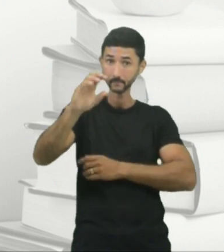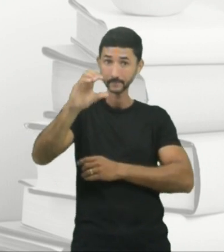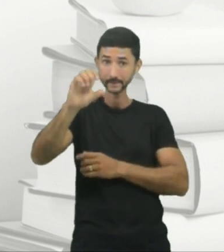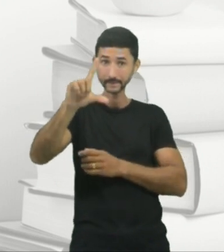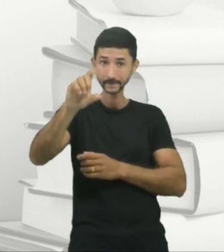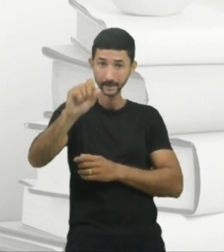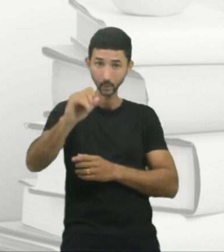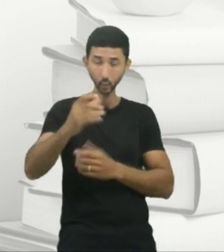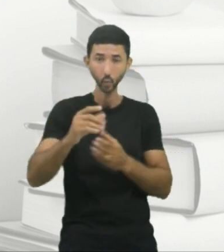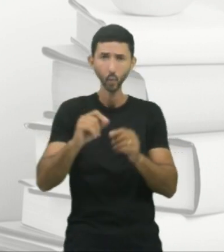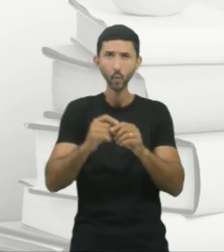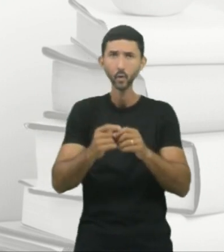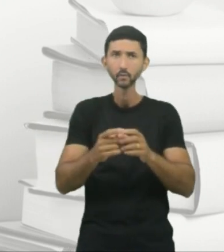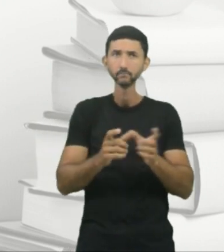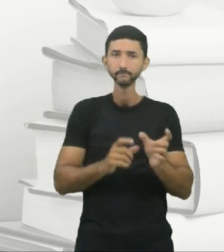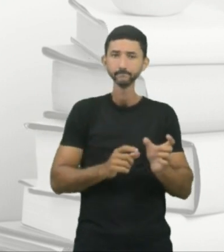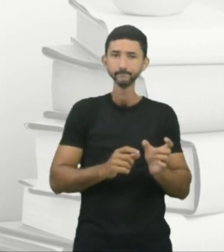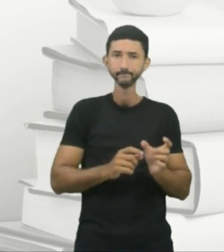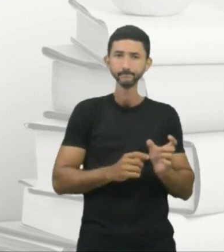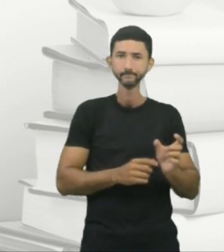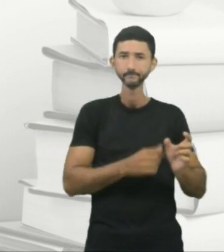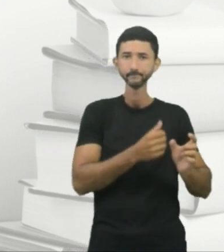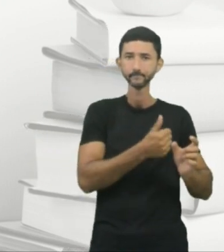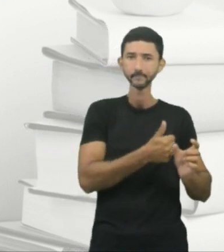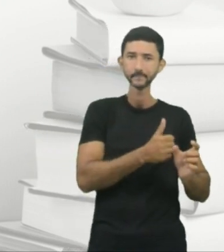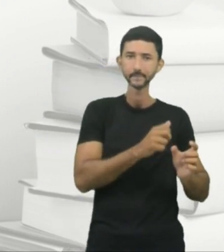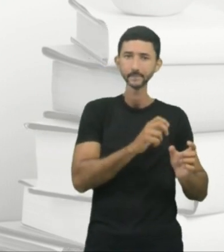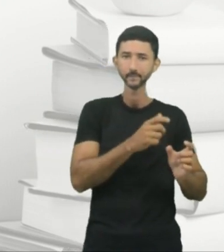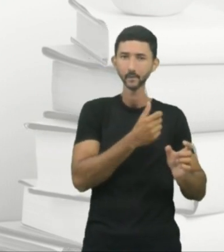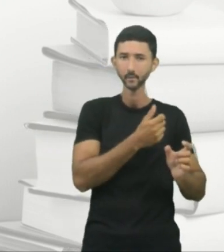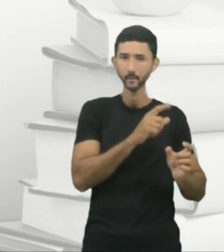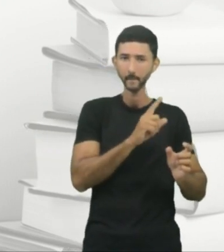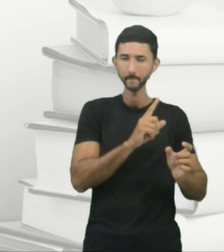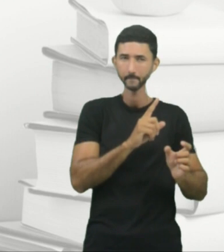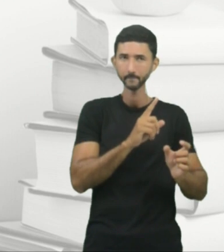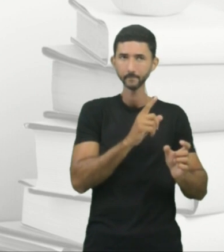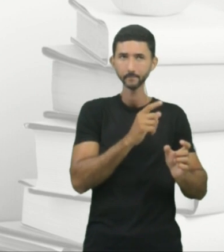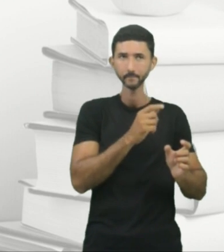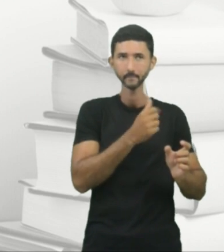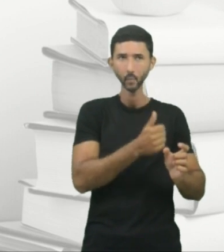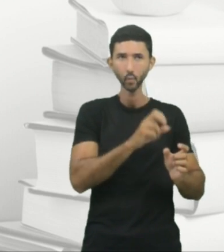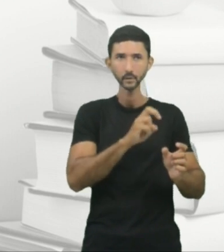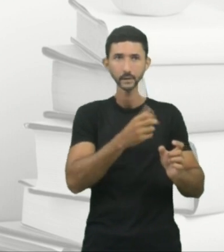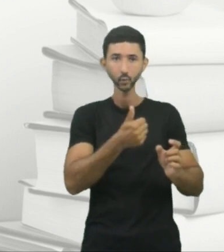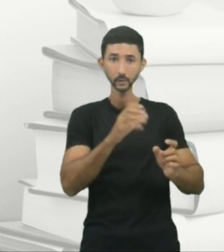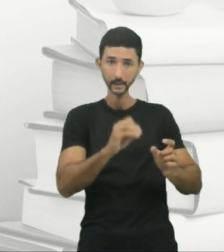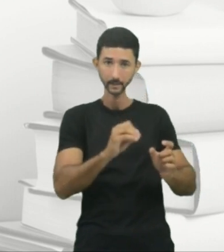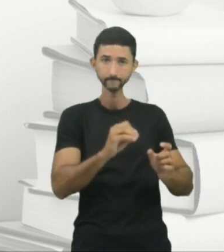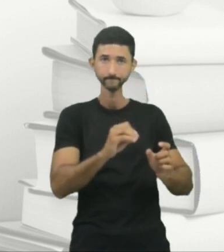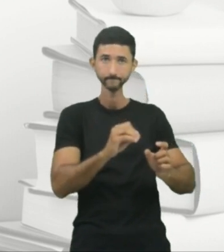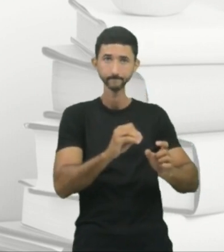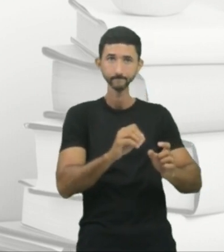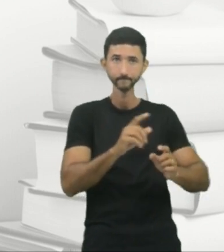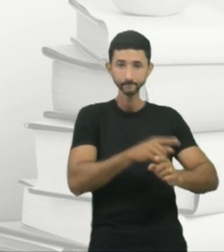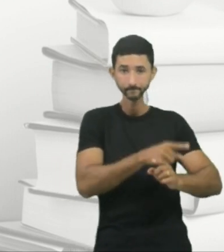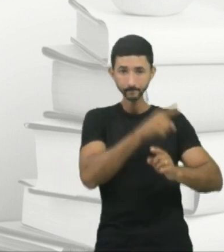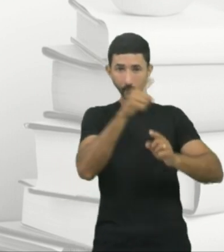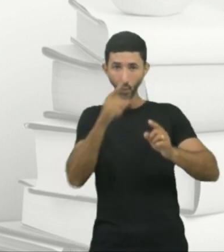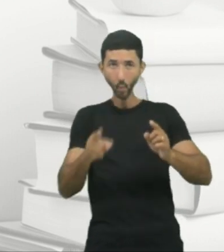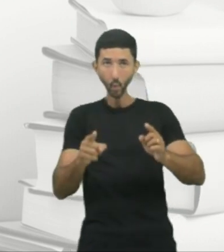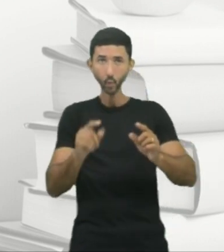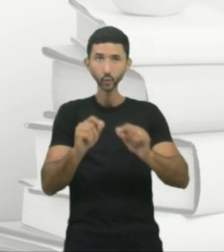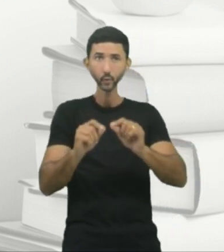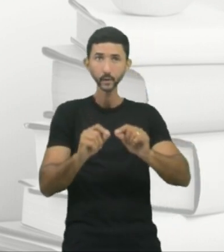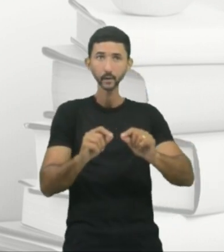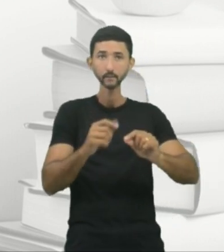o Marcelo está localizado na reta no número 1510. Logo em seguida,